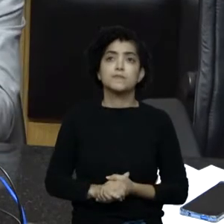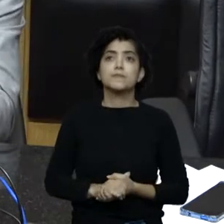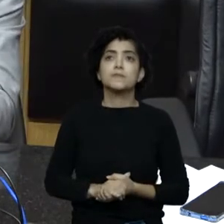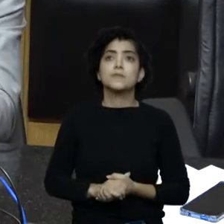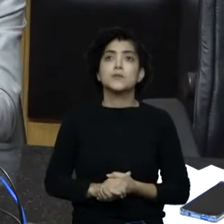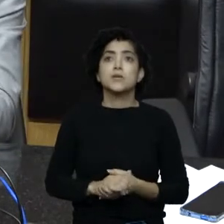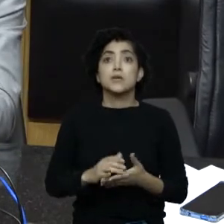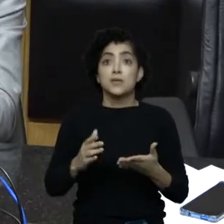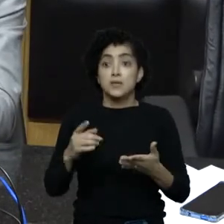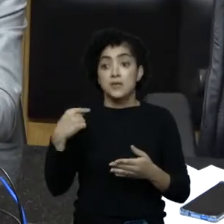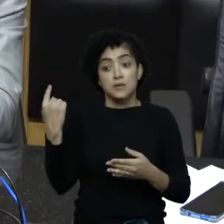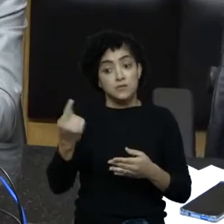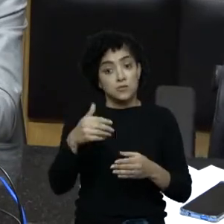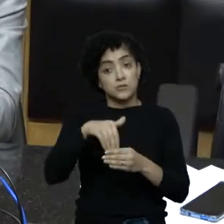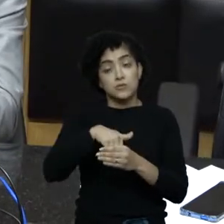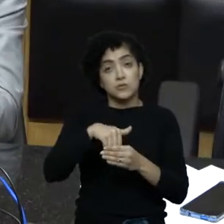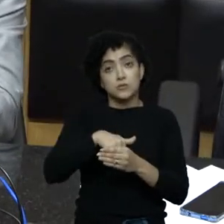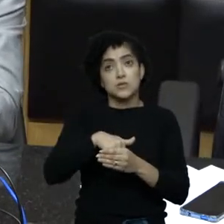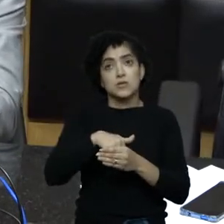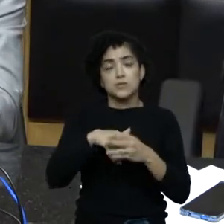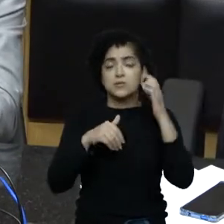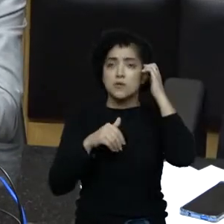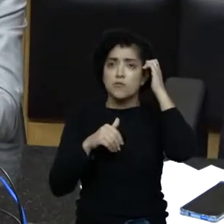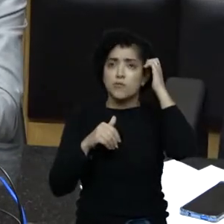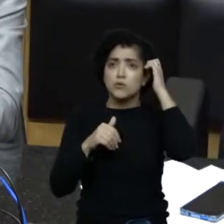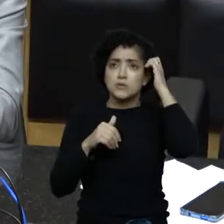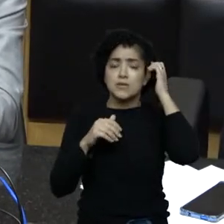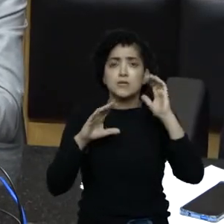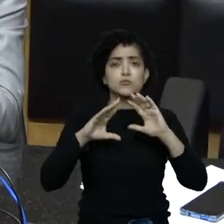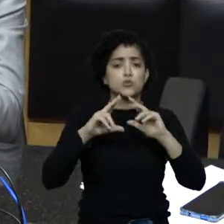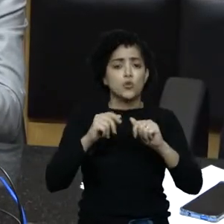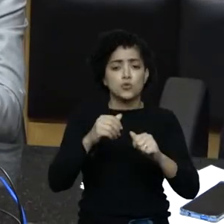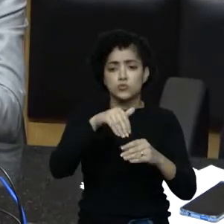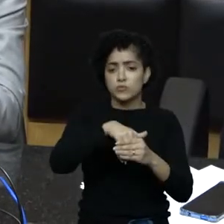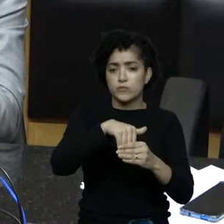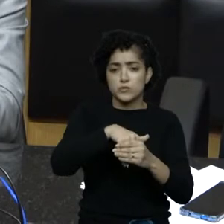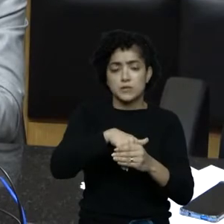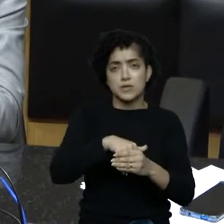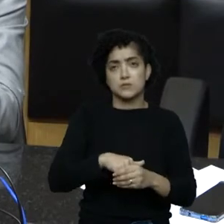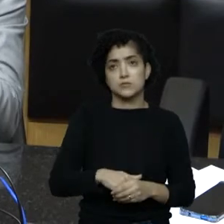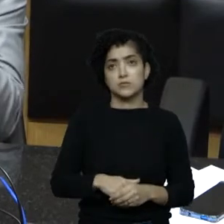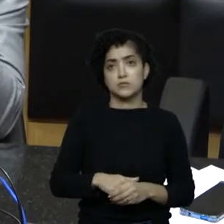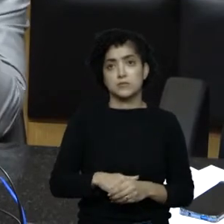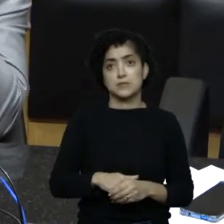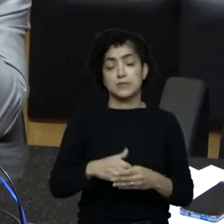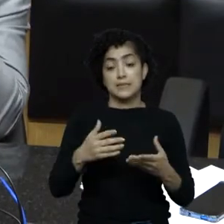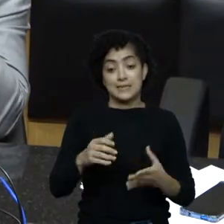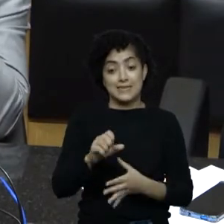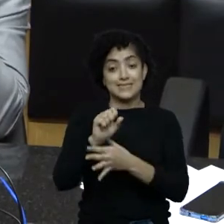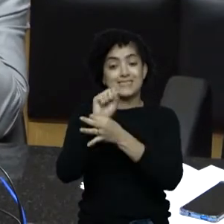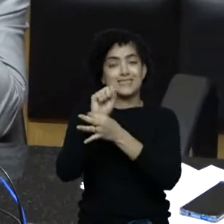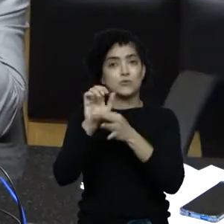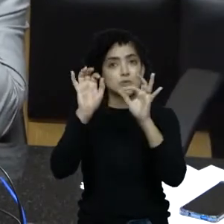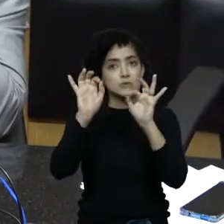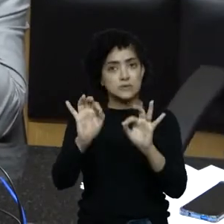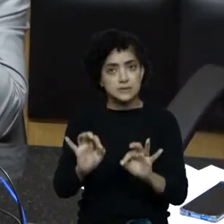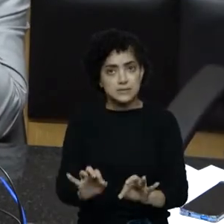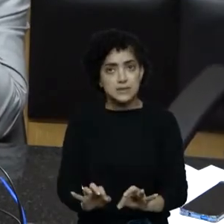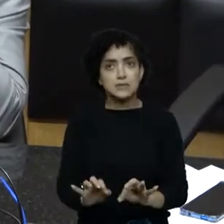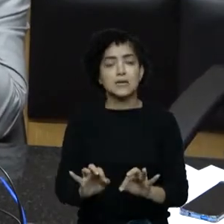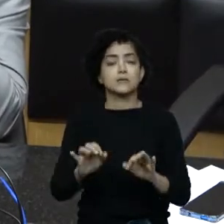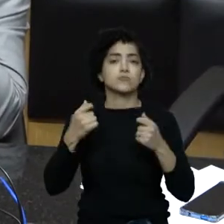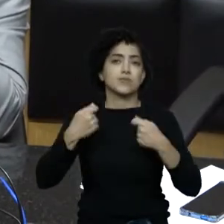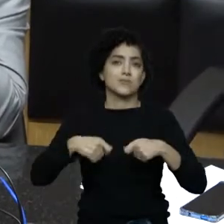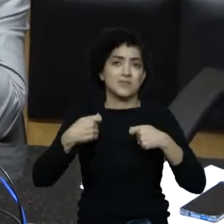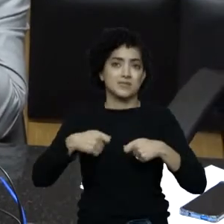e nós voltamos eu voltei seguramente em todos eles o e nesta segurança da certeza de que estamos fazendo que